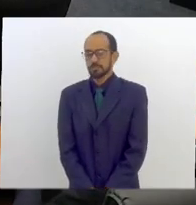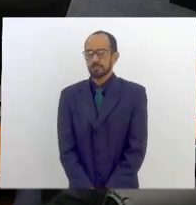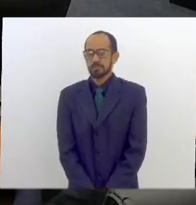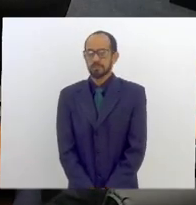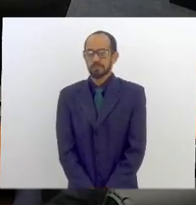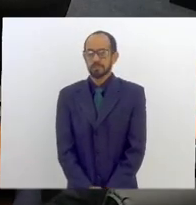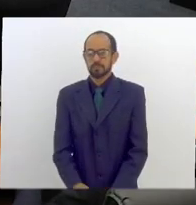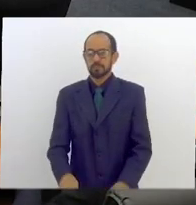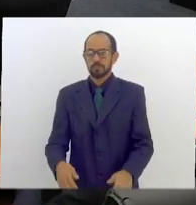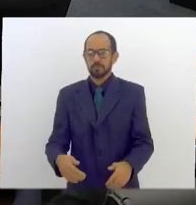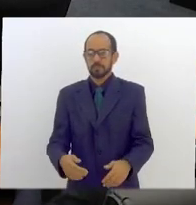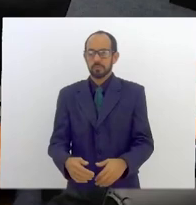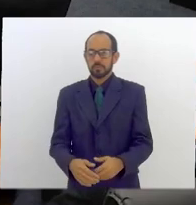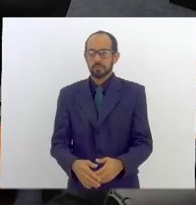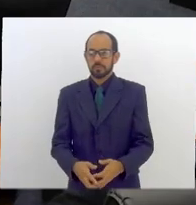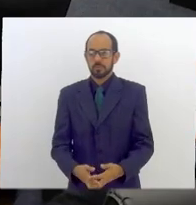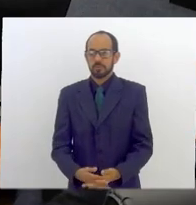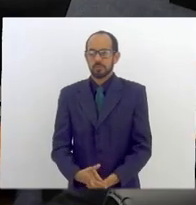tribuna.